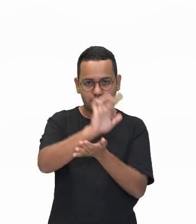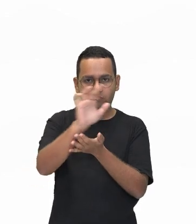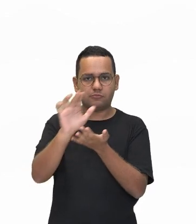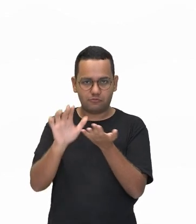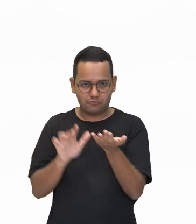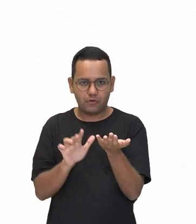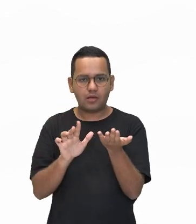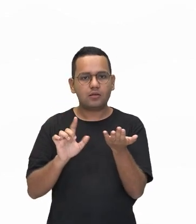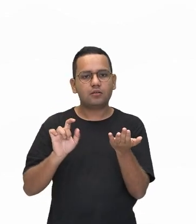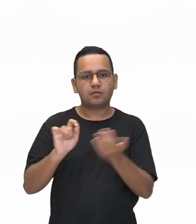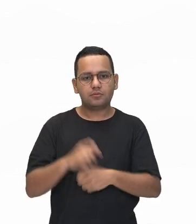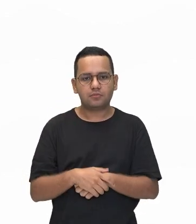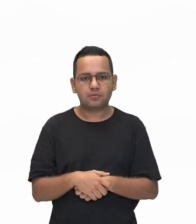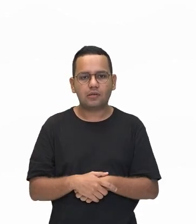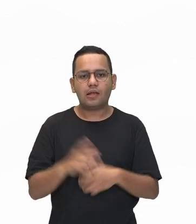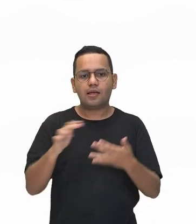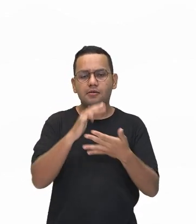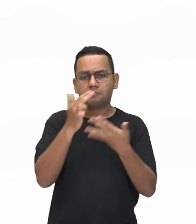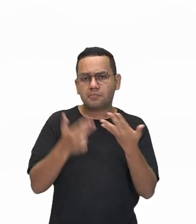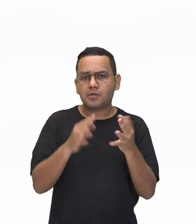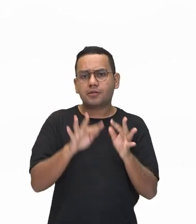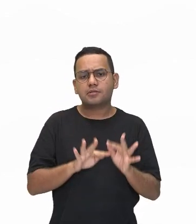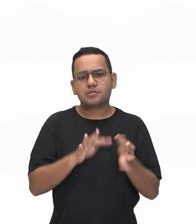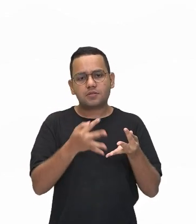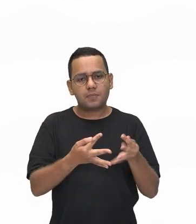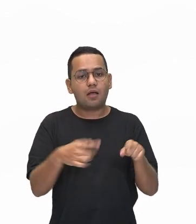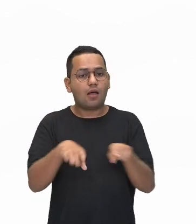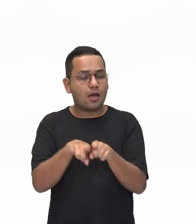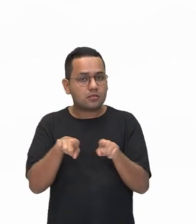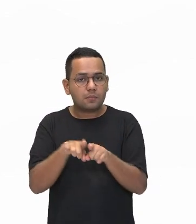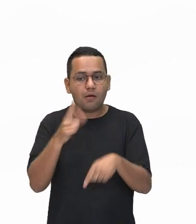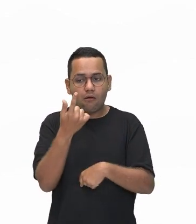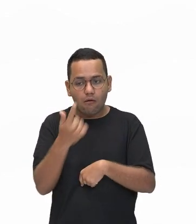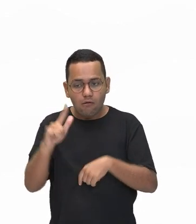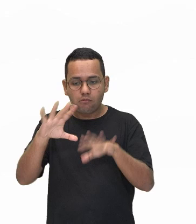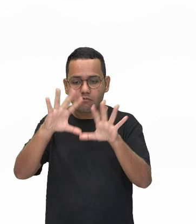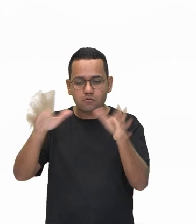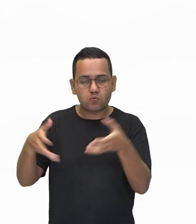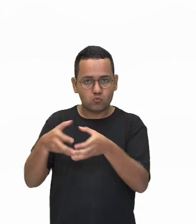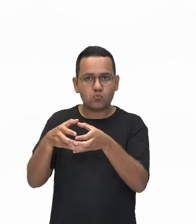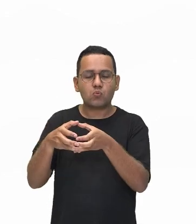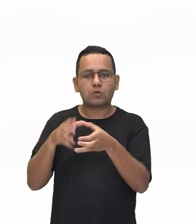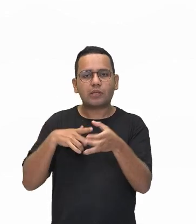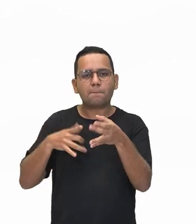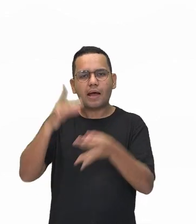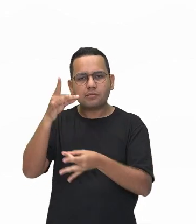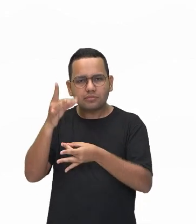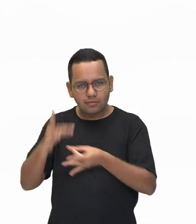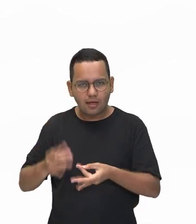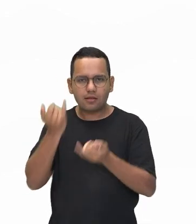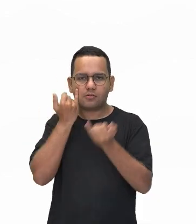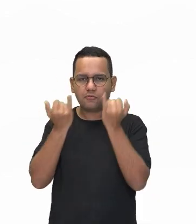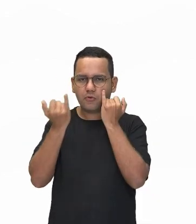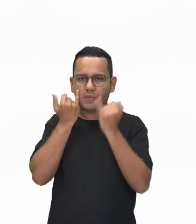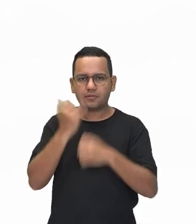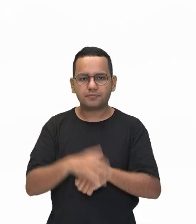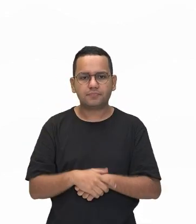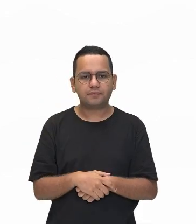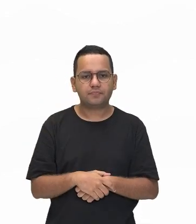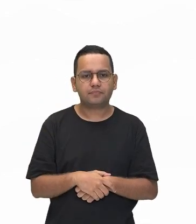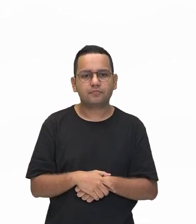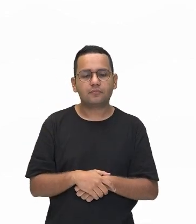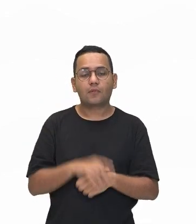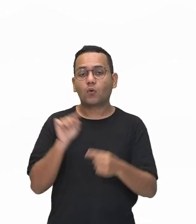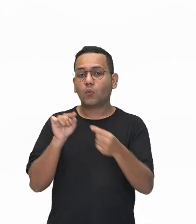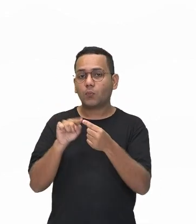desde micro-organismos simples até organismos complexos, né, como plantas e animais. É